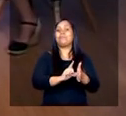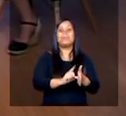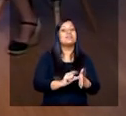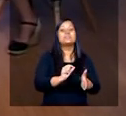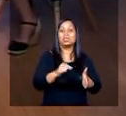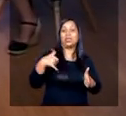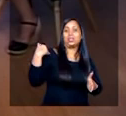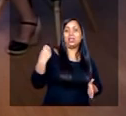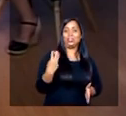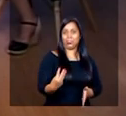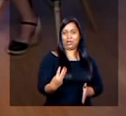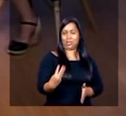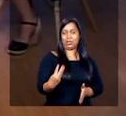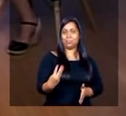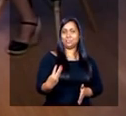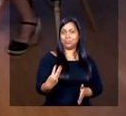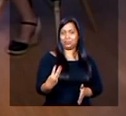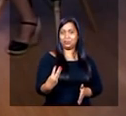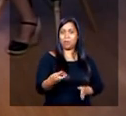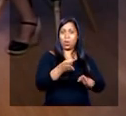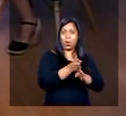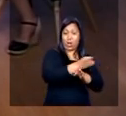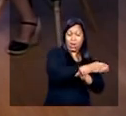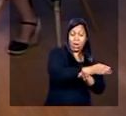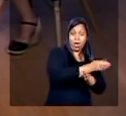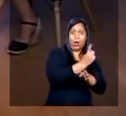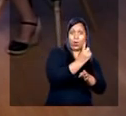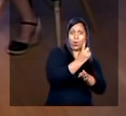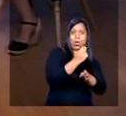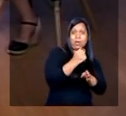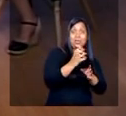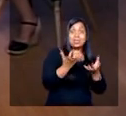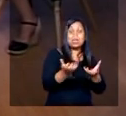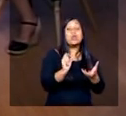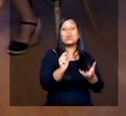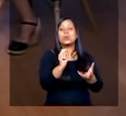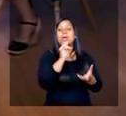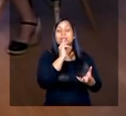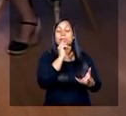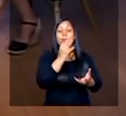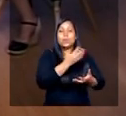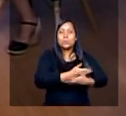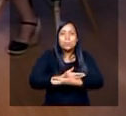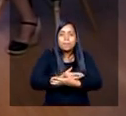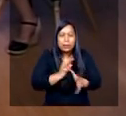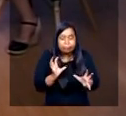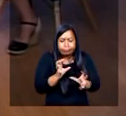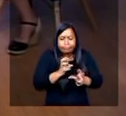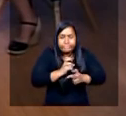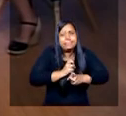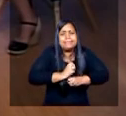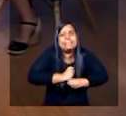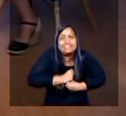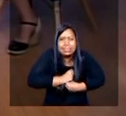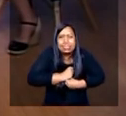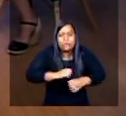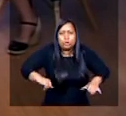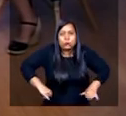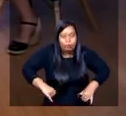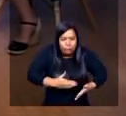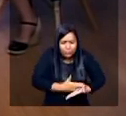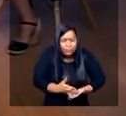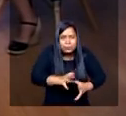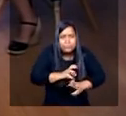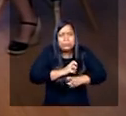E principalmente antes de 1 ano. Então, a gente quer muito que o bebê não se cristalize naquele sofrimento